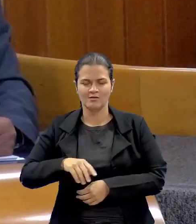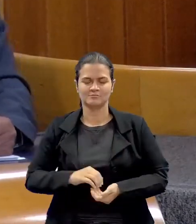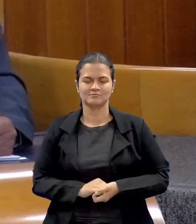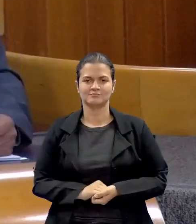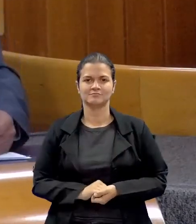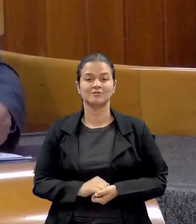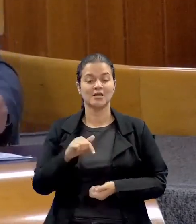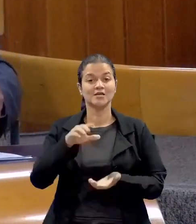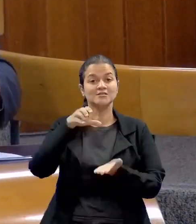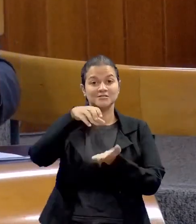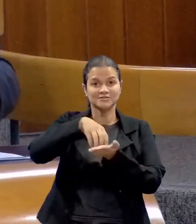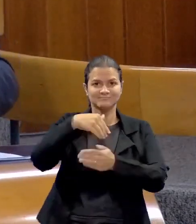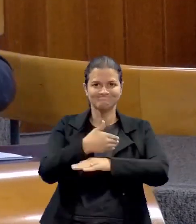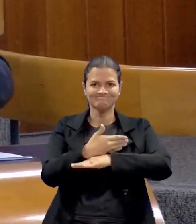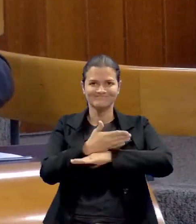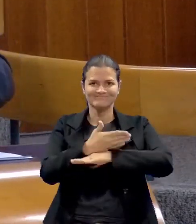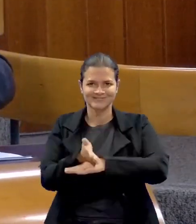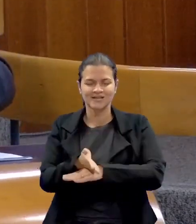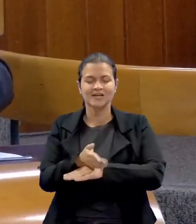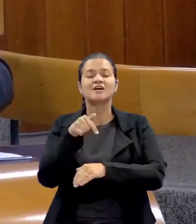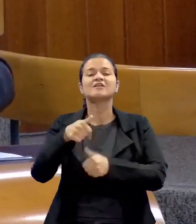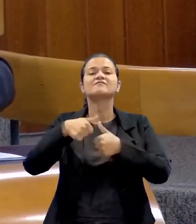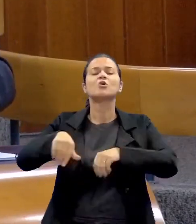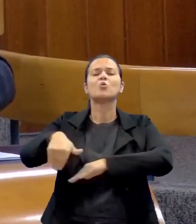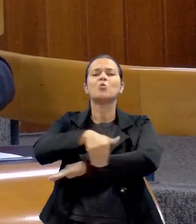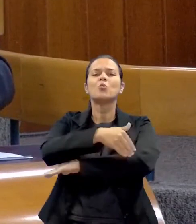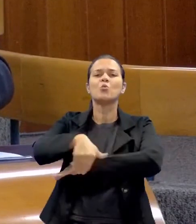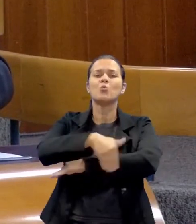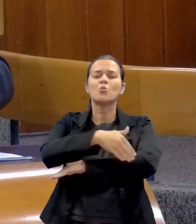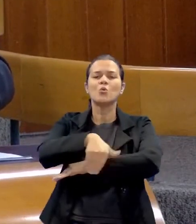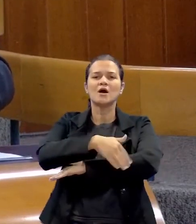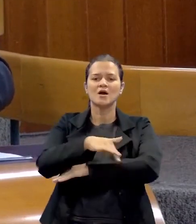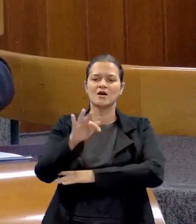O centro dia fica ali na rua